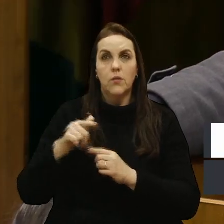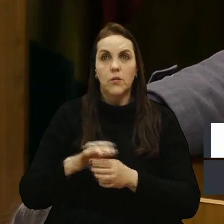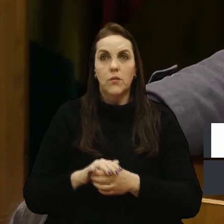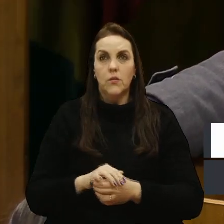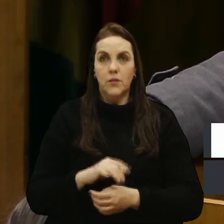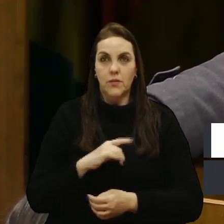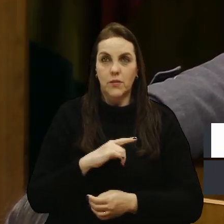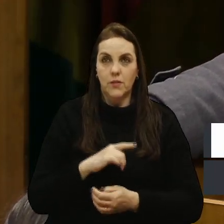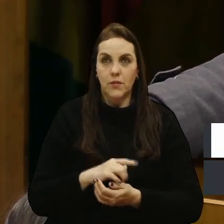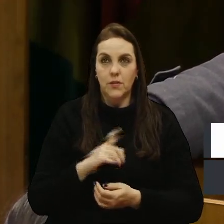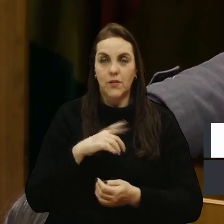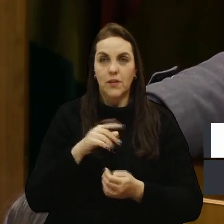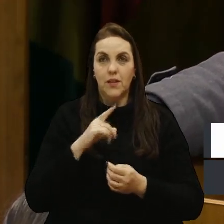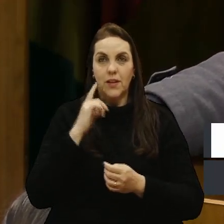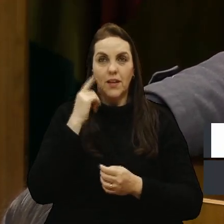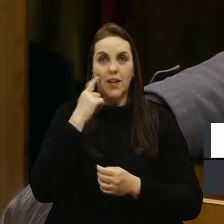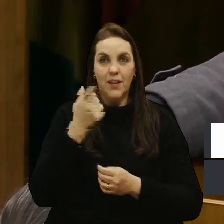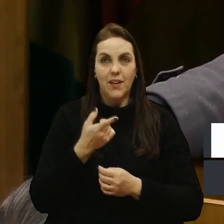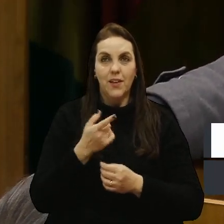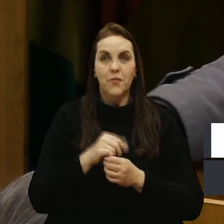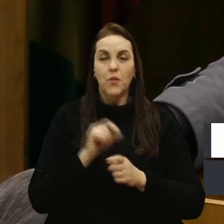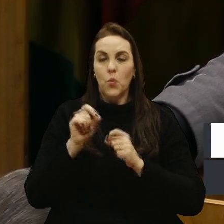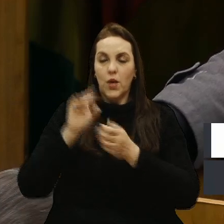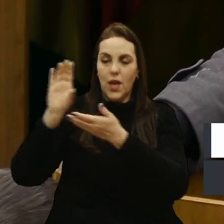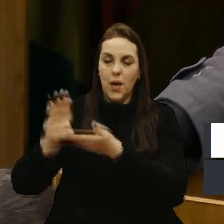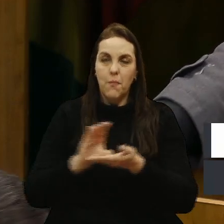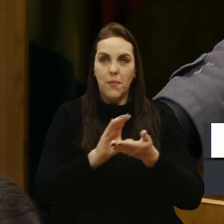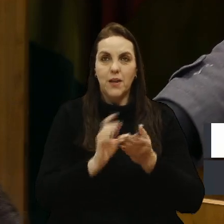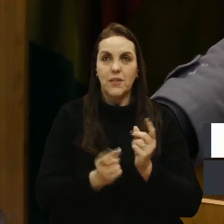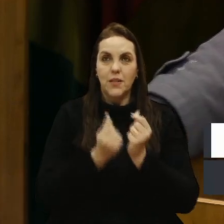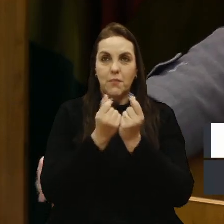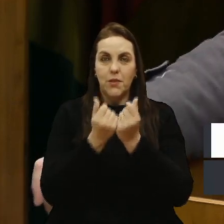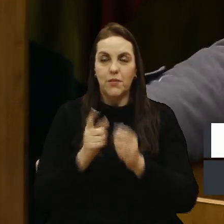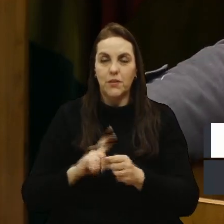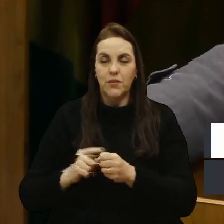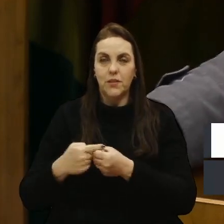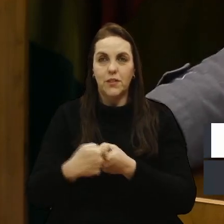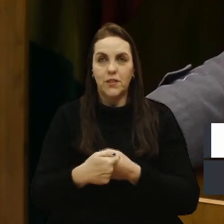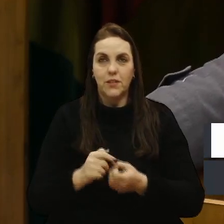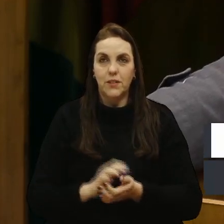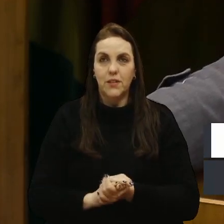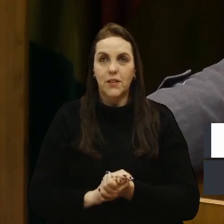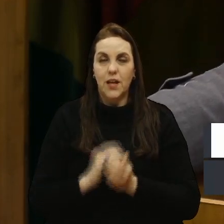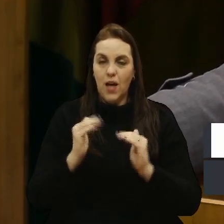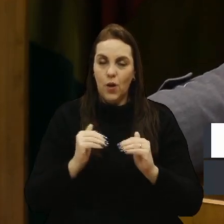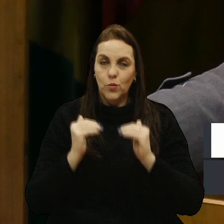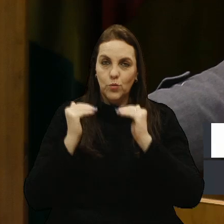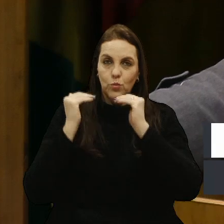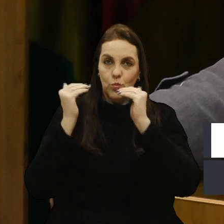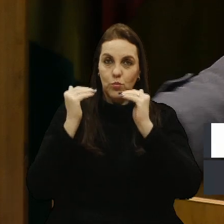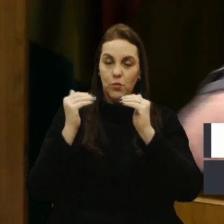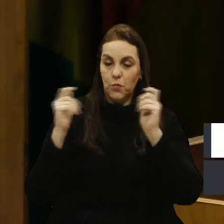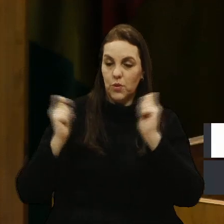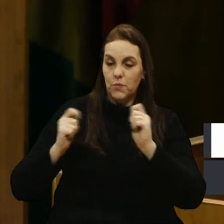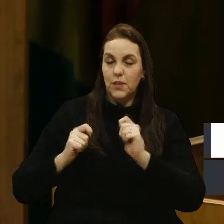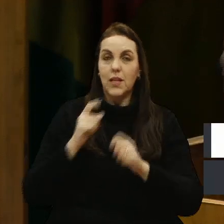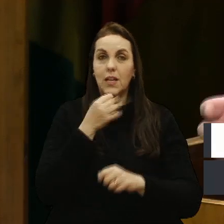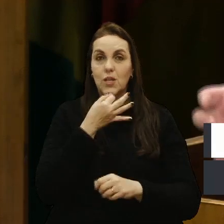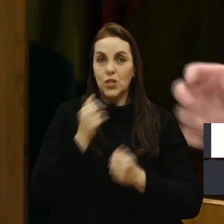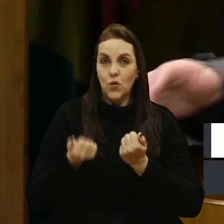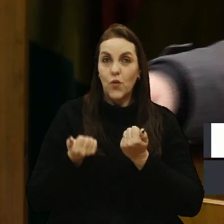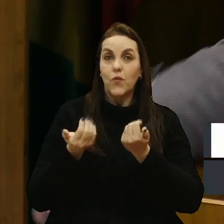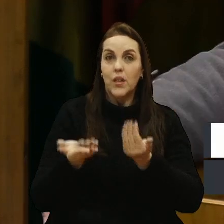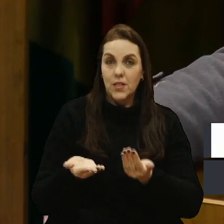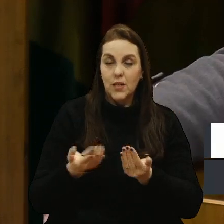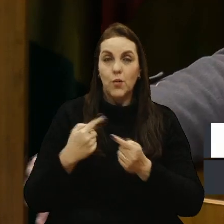Sul, mediante, evidentemente, o quê? Um repasse de valor para a nossa cidade, um repasse à altura daquilo que Caxias pode oferecer, porque isso teria